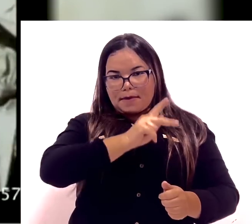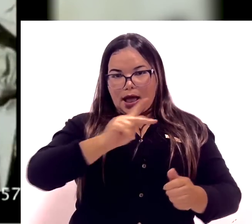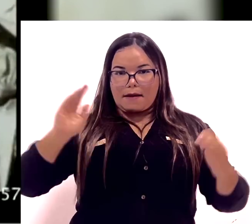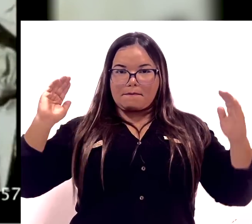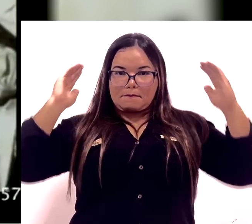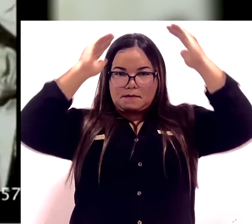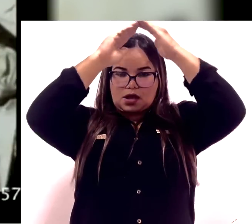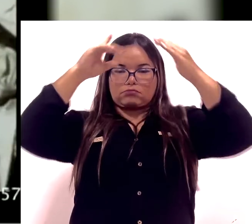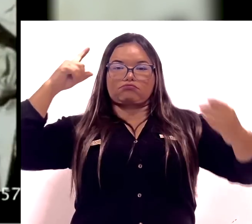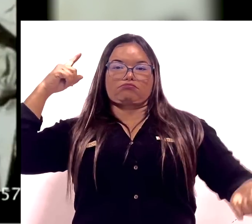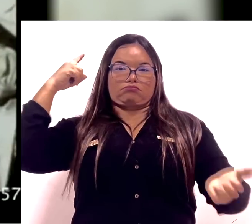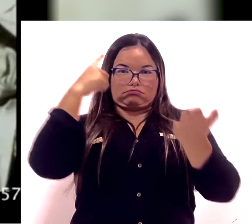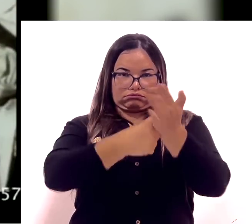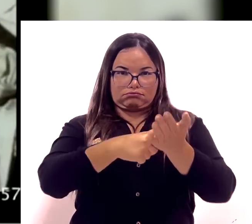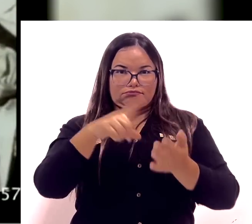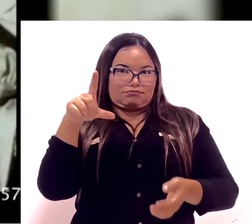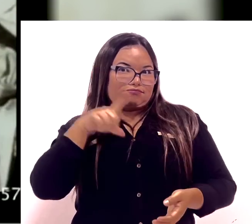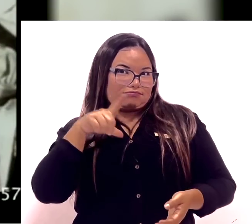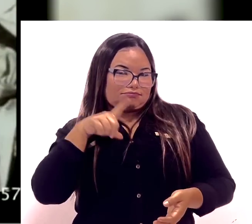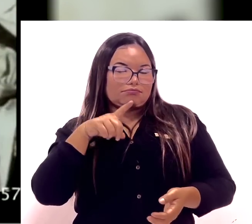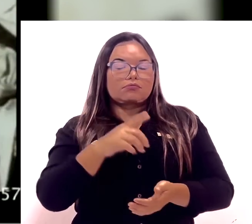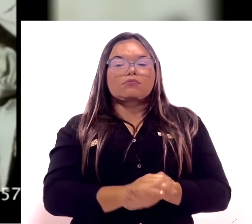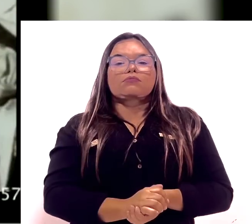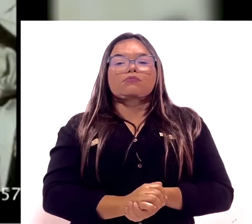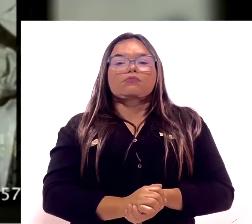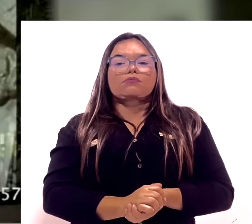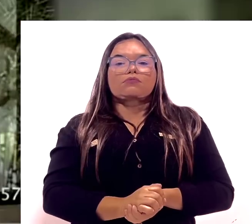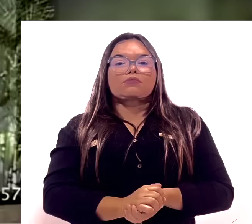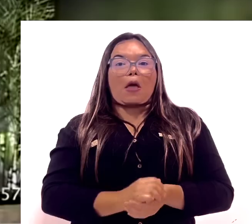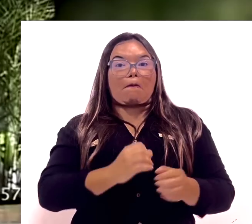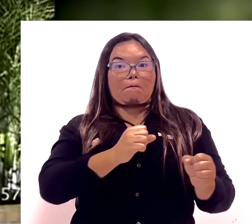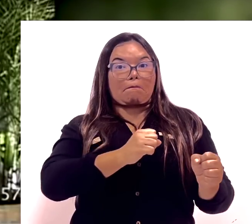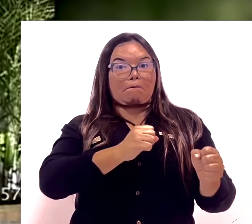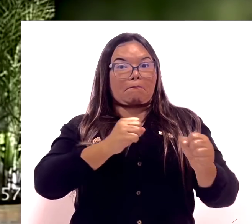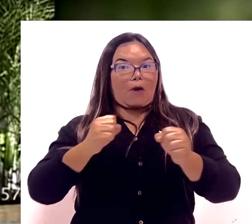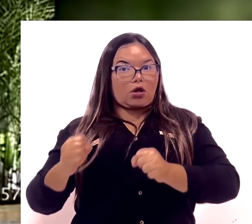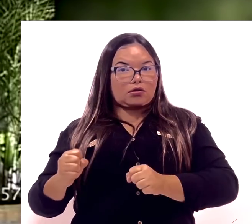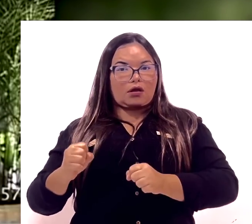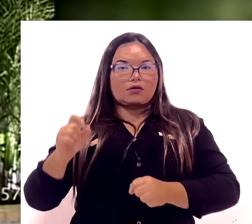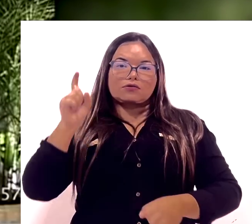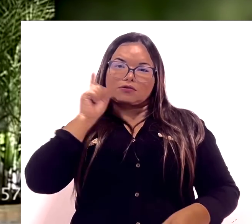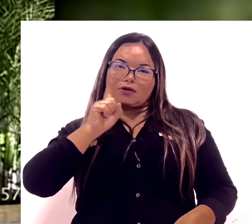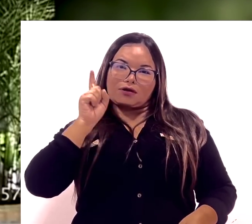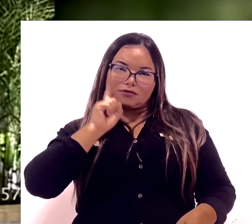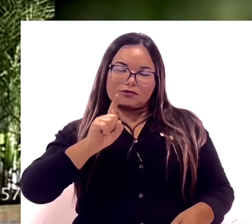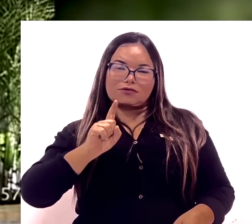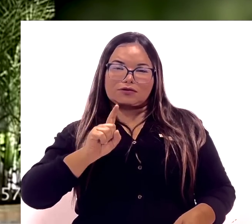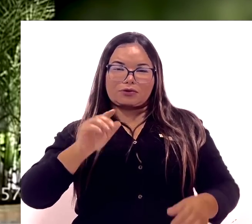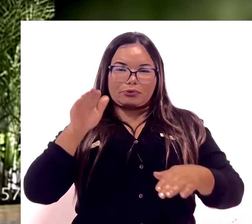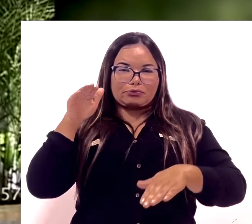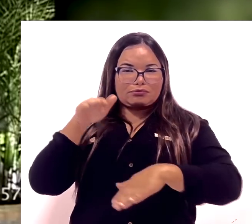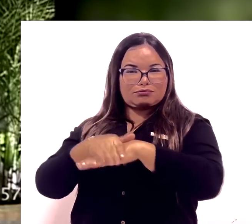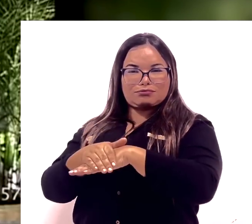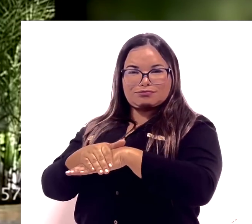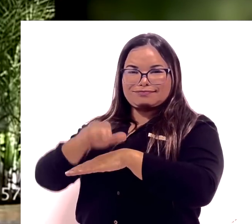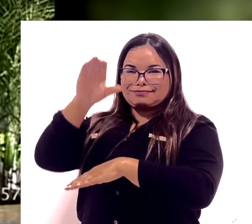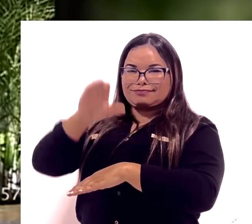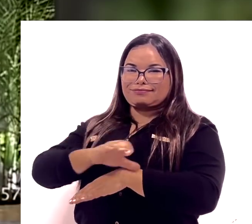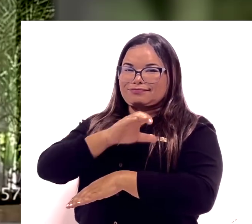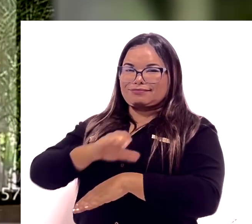mais detalhes. Portanto, até os poderosos Estados Unidos se sujeitaram a este poder.